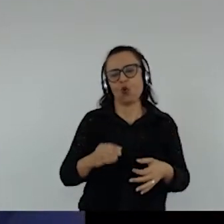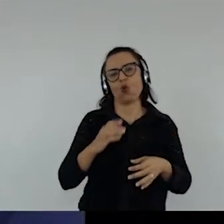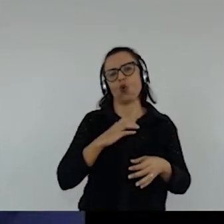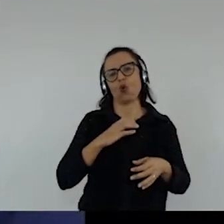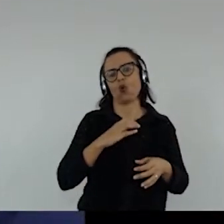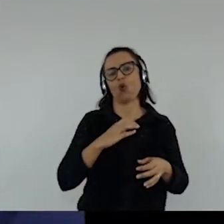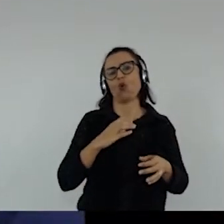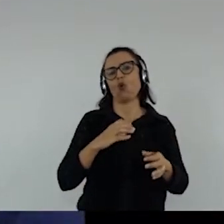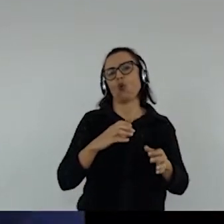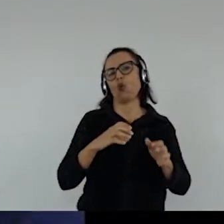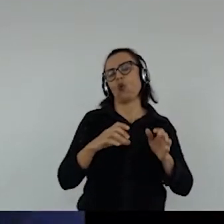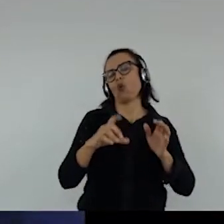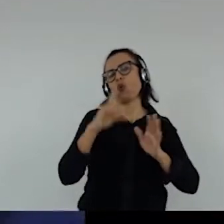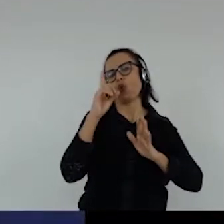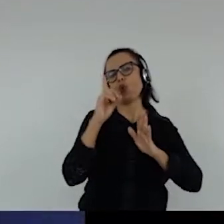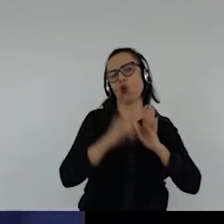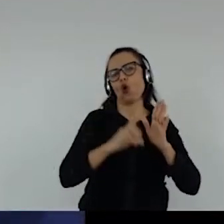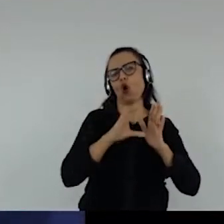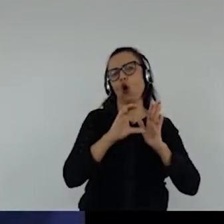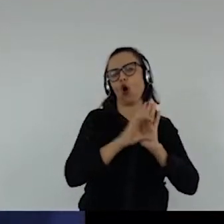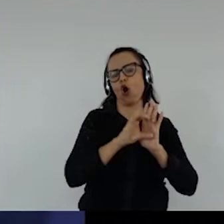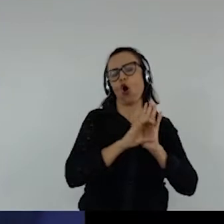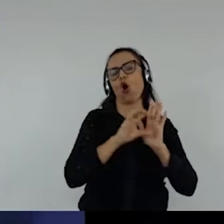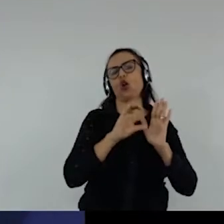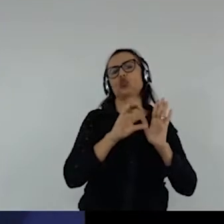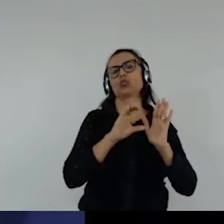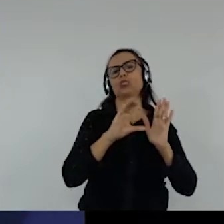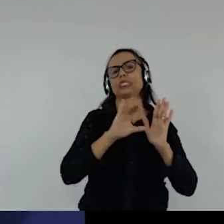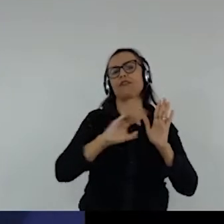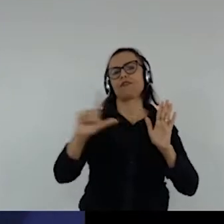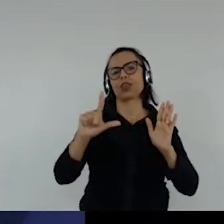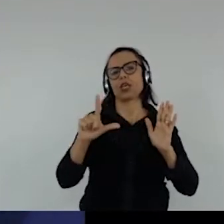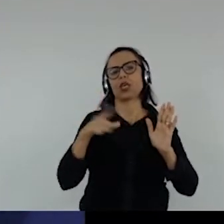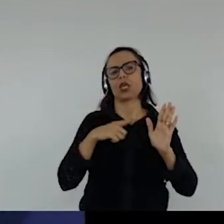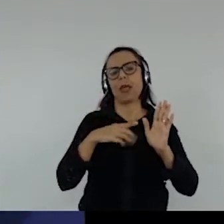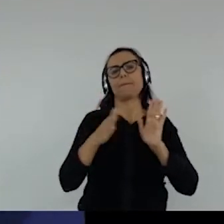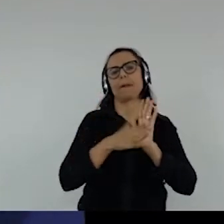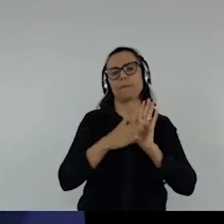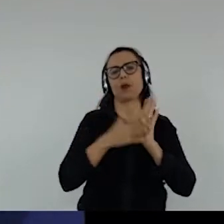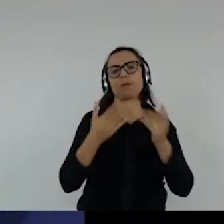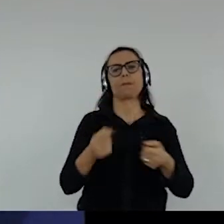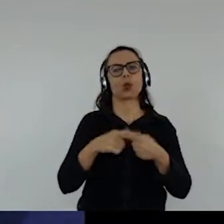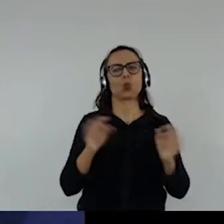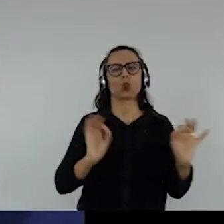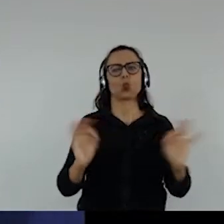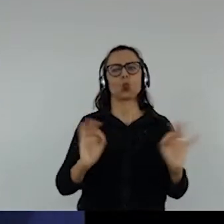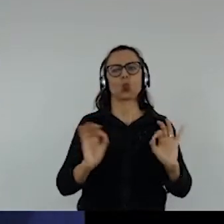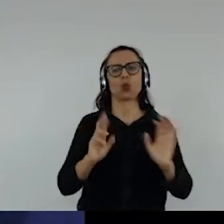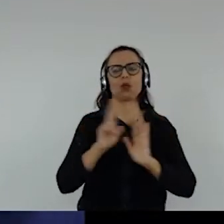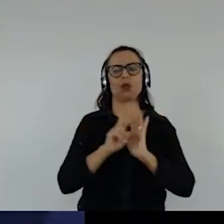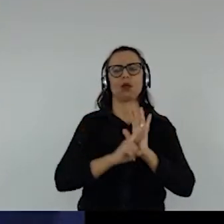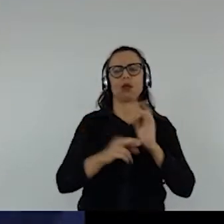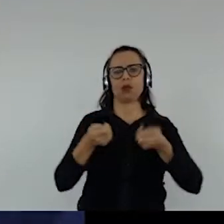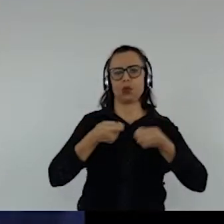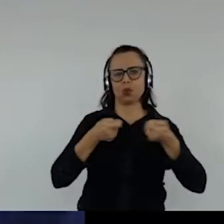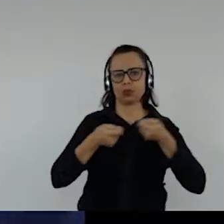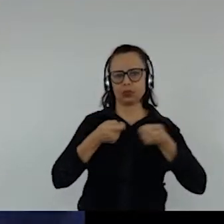Civil dicotômico em que trata de proposta de aceitação e não tem nenhuma regra de